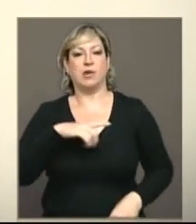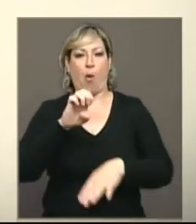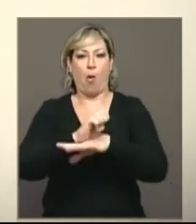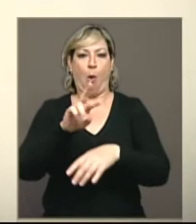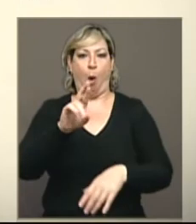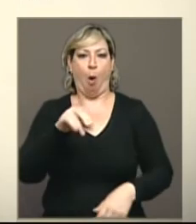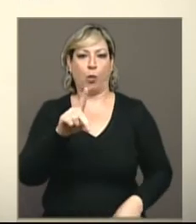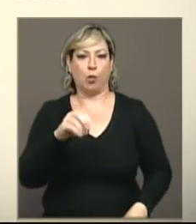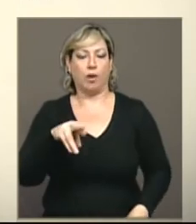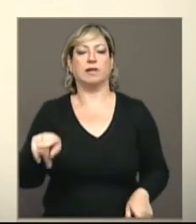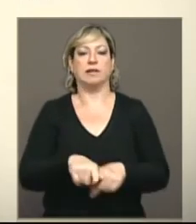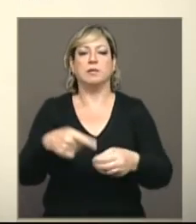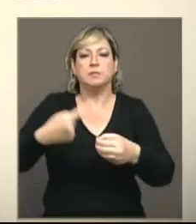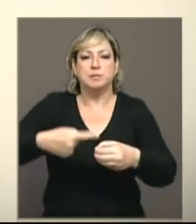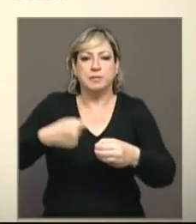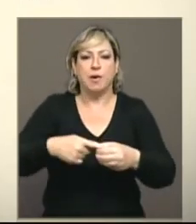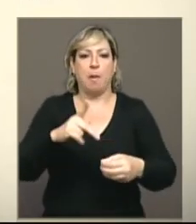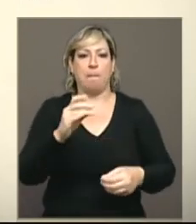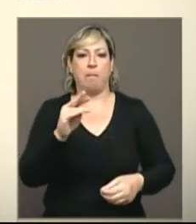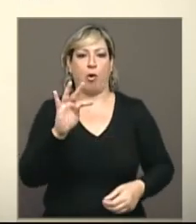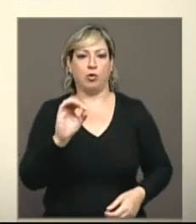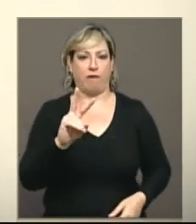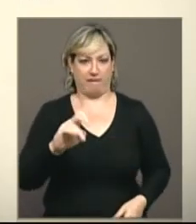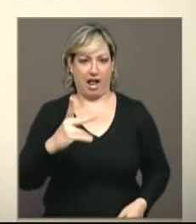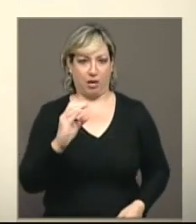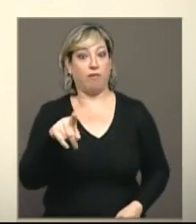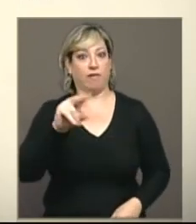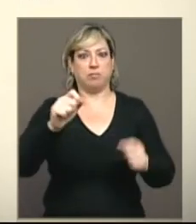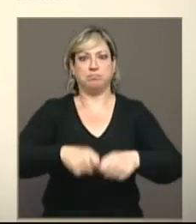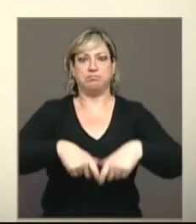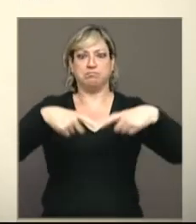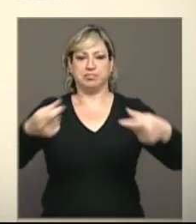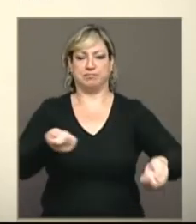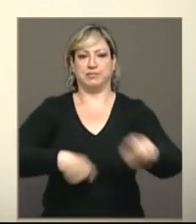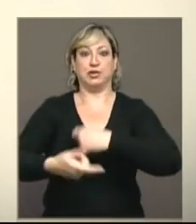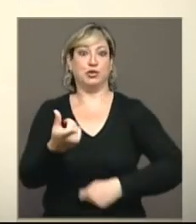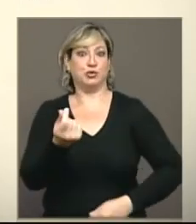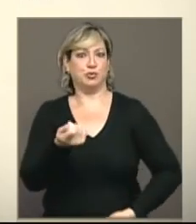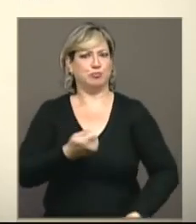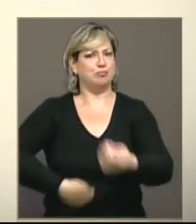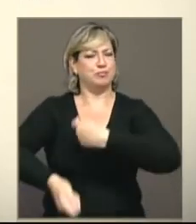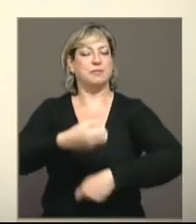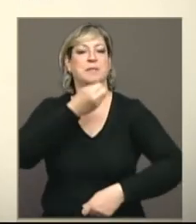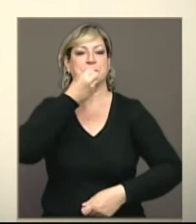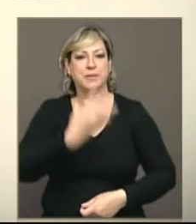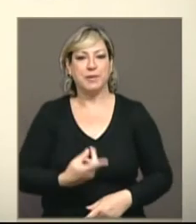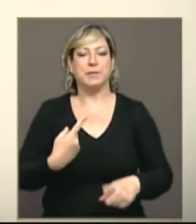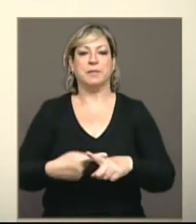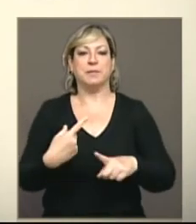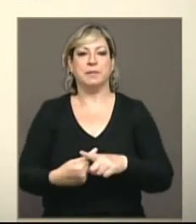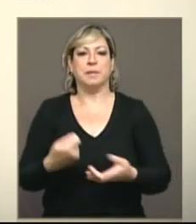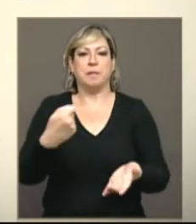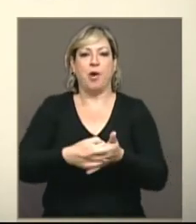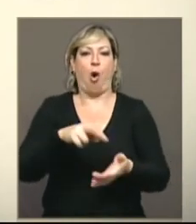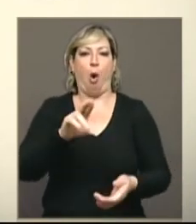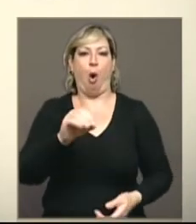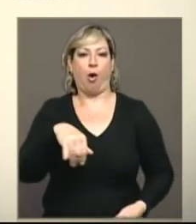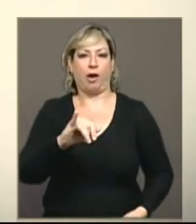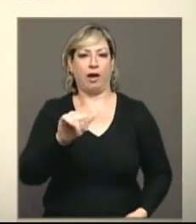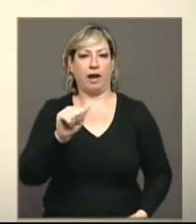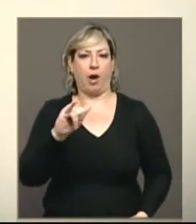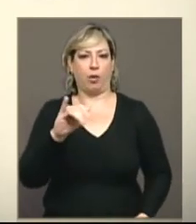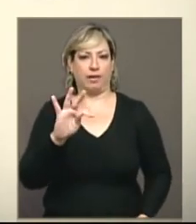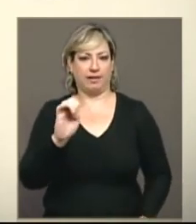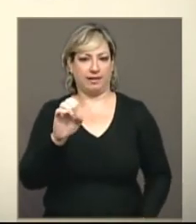Rondônia e o município de Porto Velho vão aumentar sua regada por causa do pagamento dos royals pelo uso da